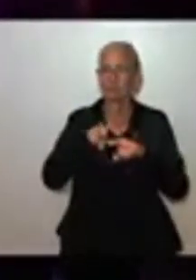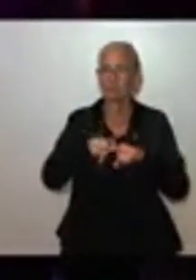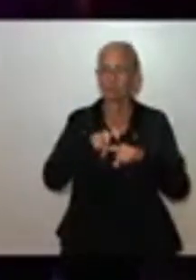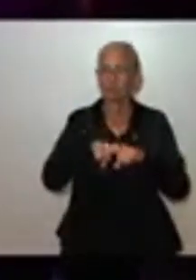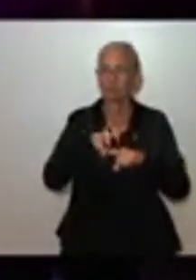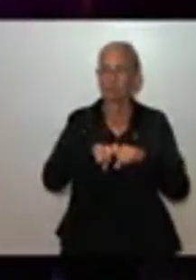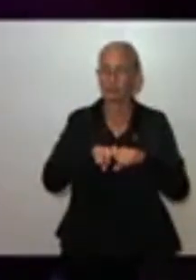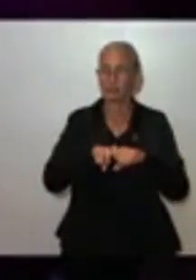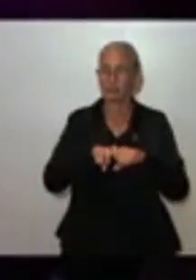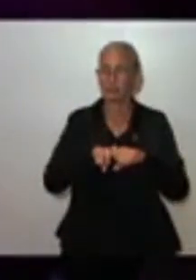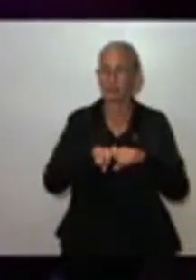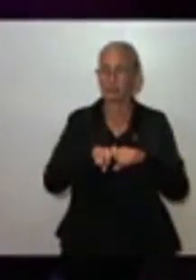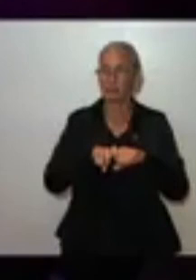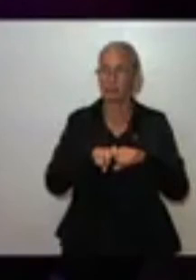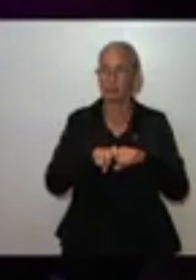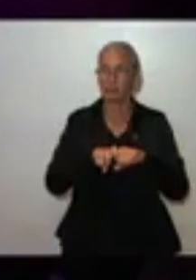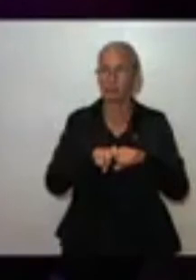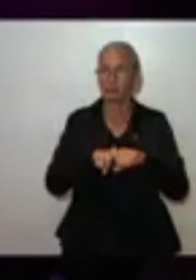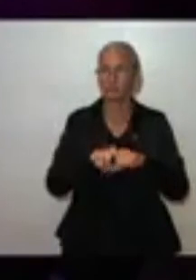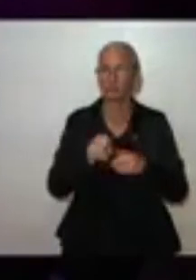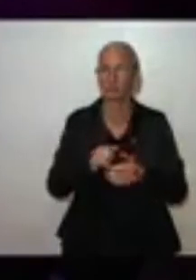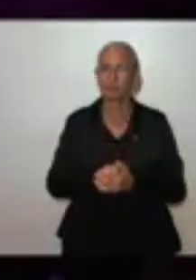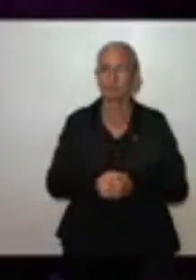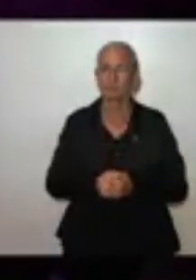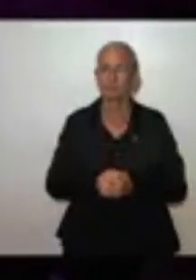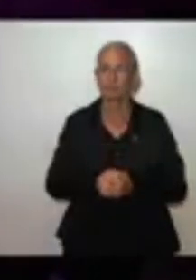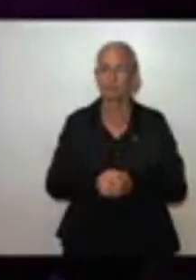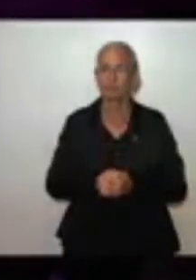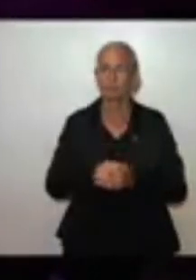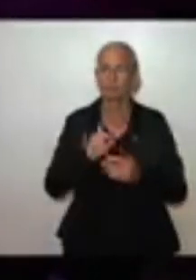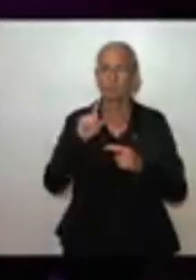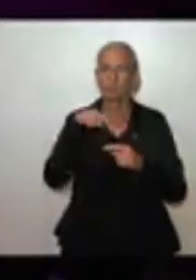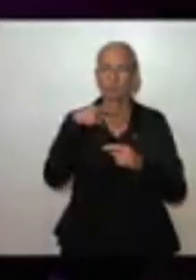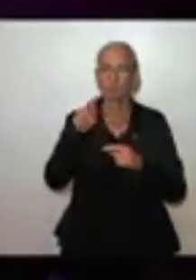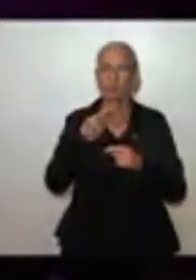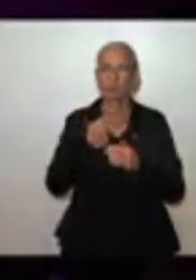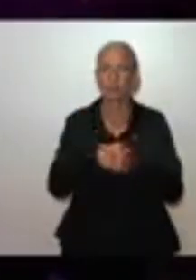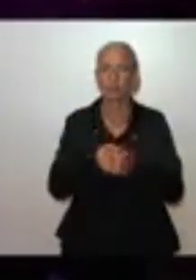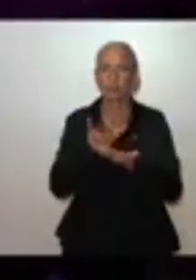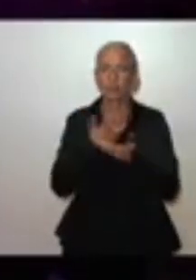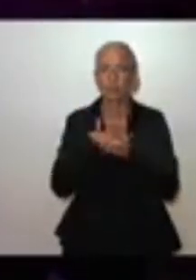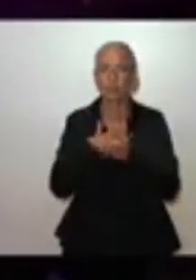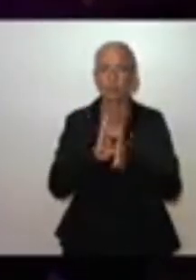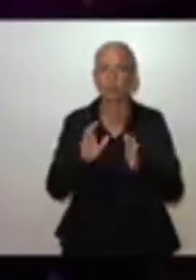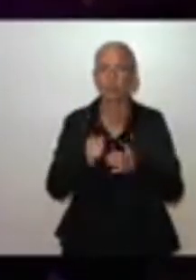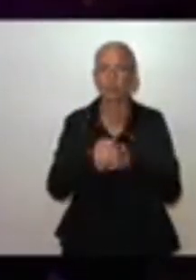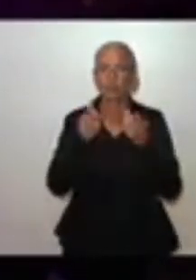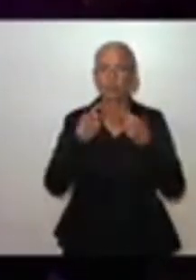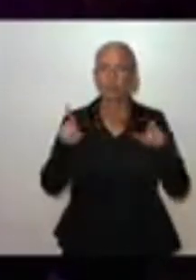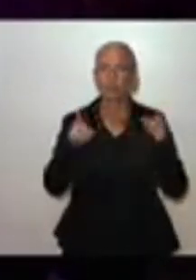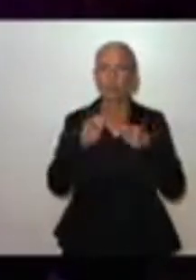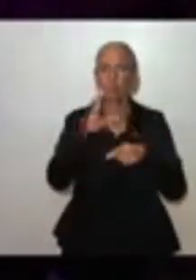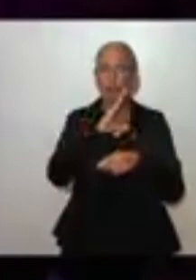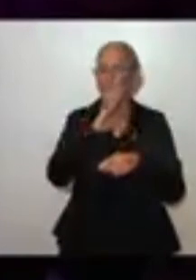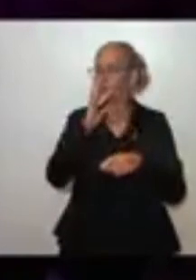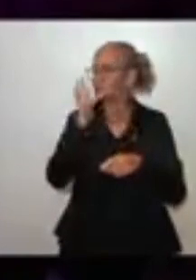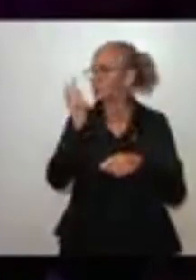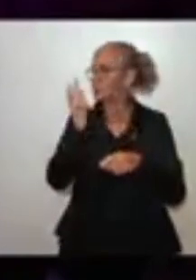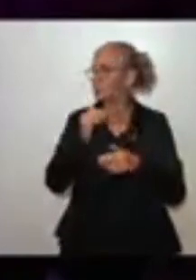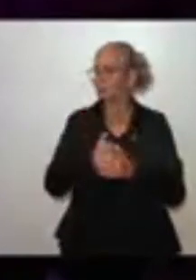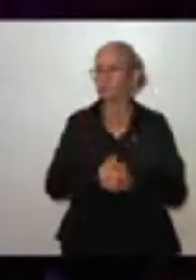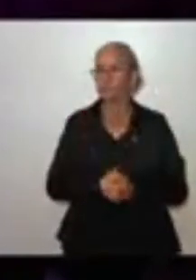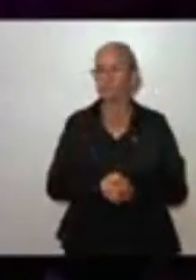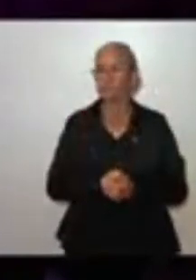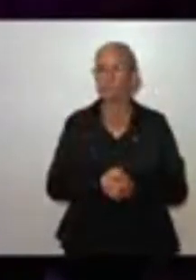em suas posições e logo em seguida vamos finalizar com o hino de Cabo Frio